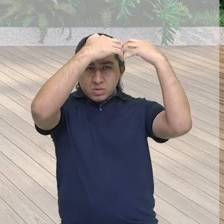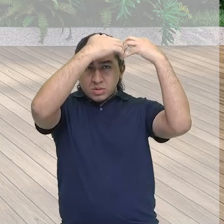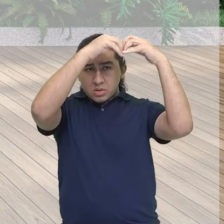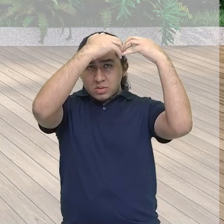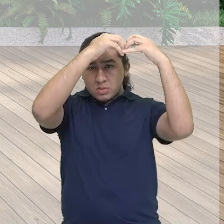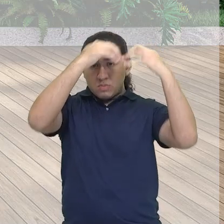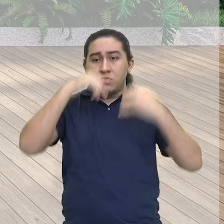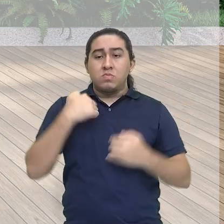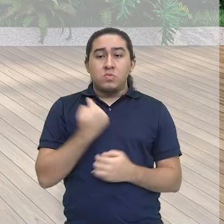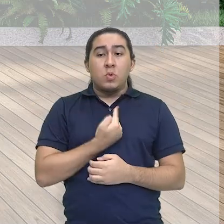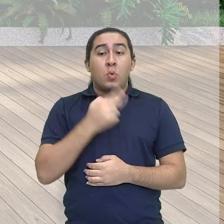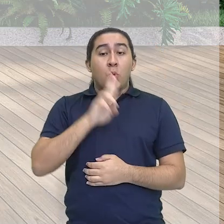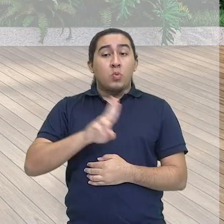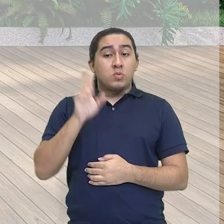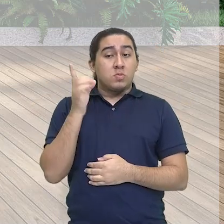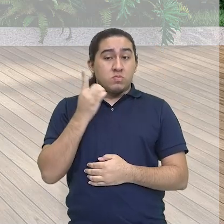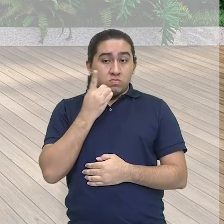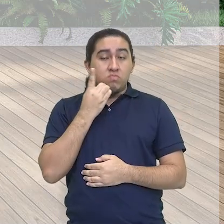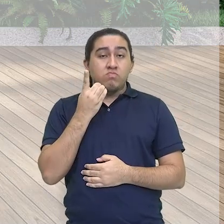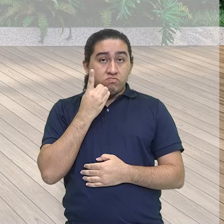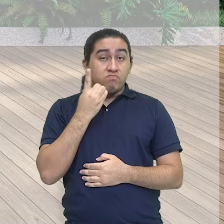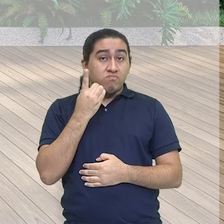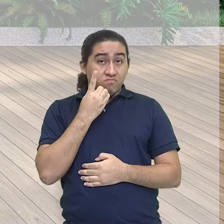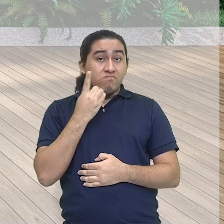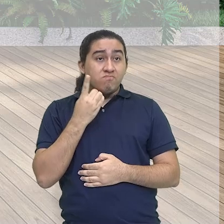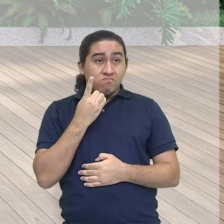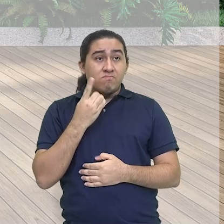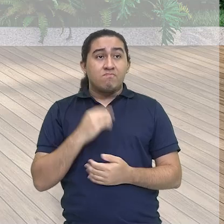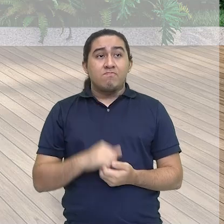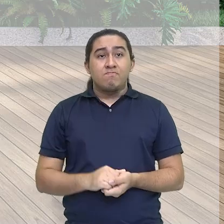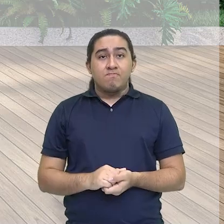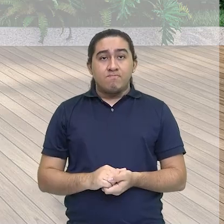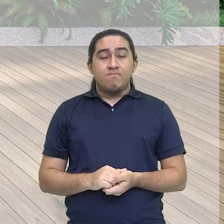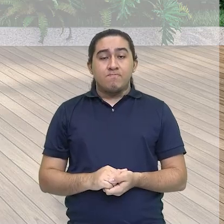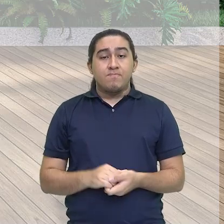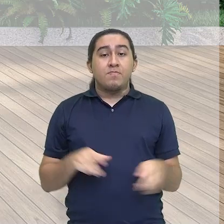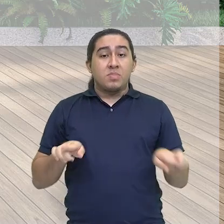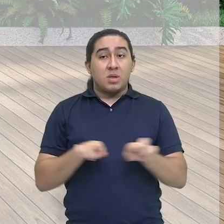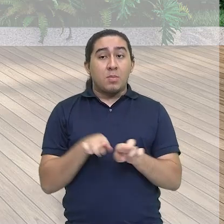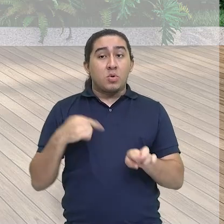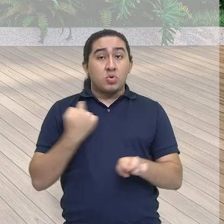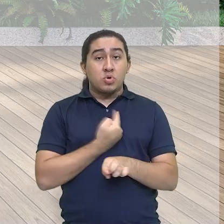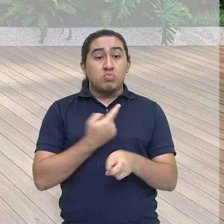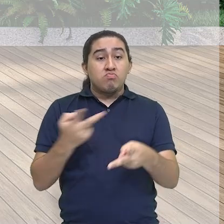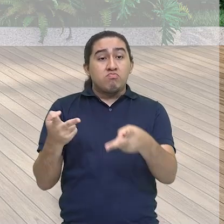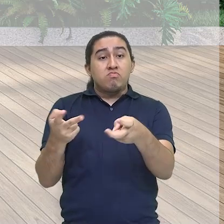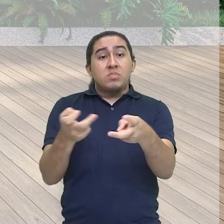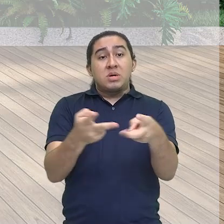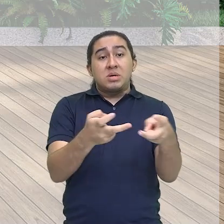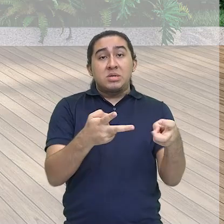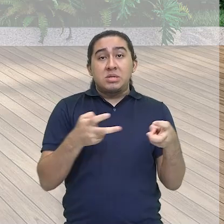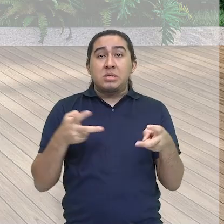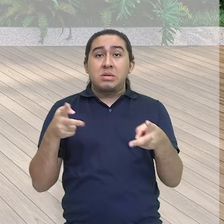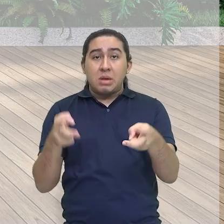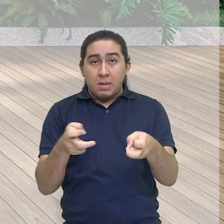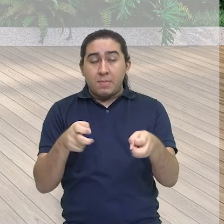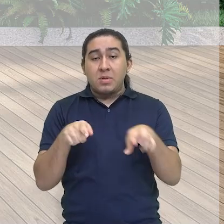gente utiliza diariamente no nosso dia a dia, né? A gente vê sinais e